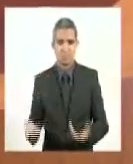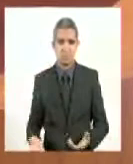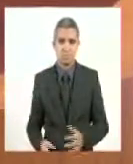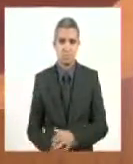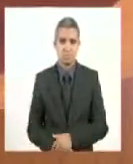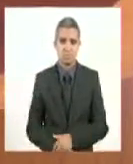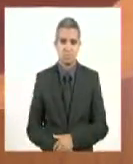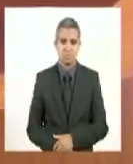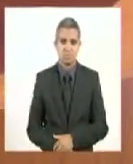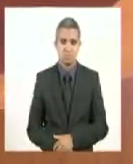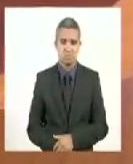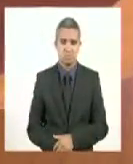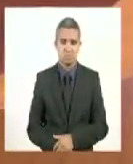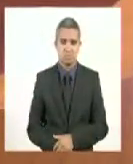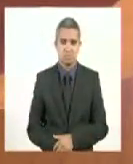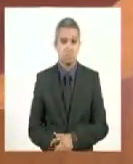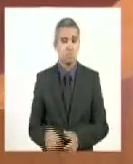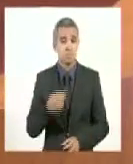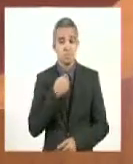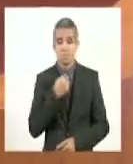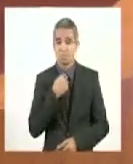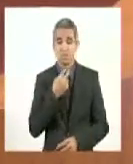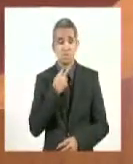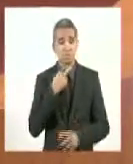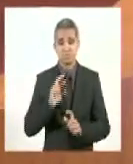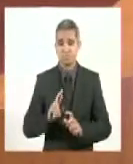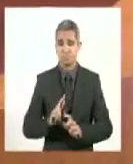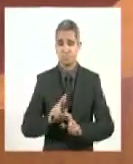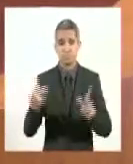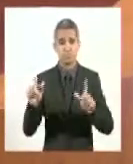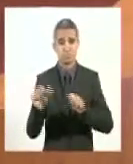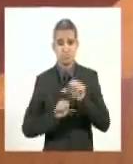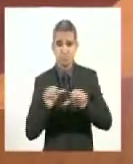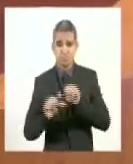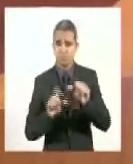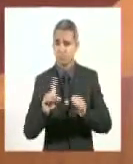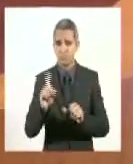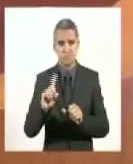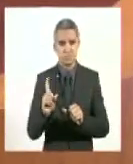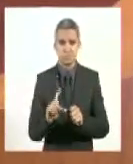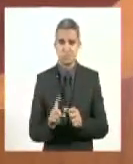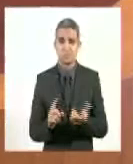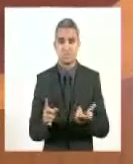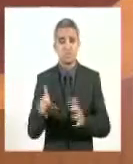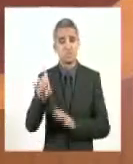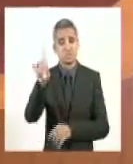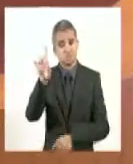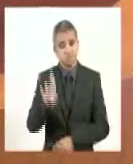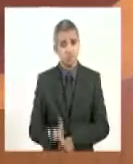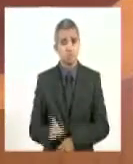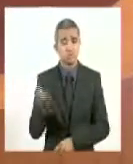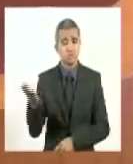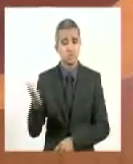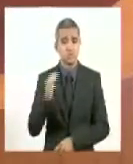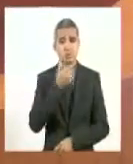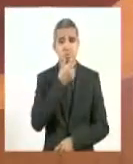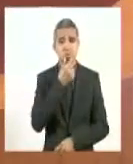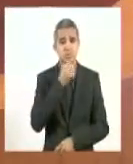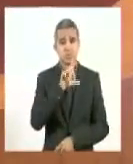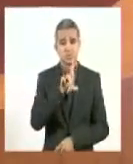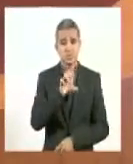Eu não tenho como fazer diferente. E aí é o direito do Dedé Macedo se